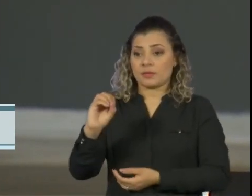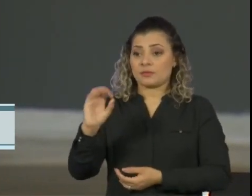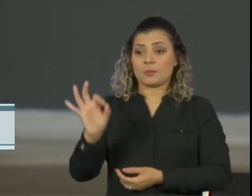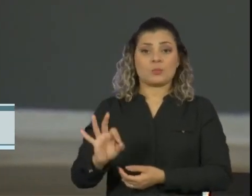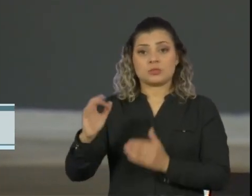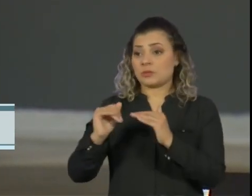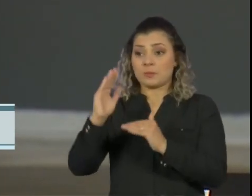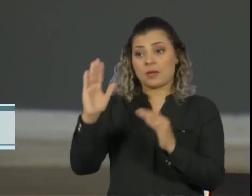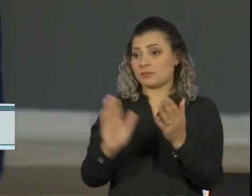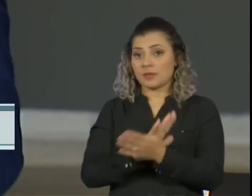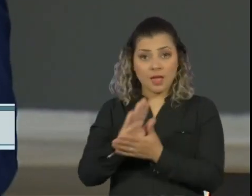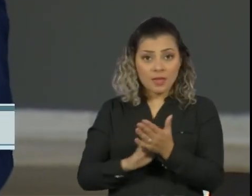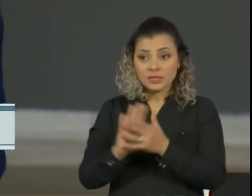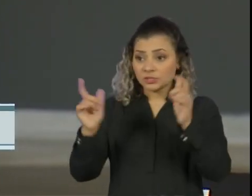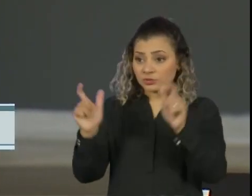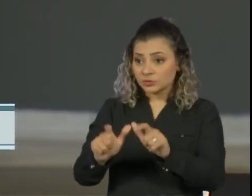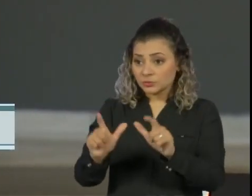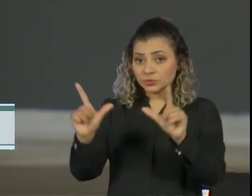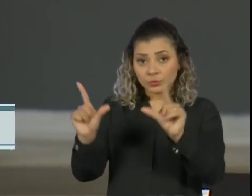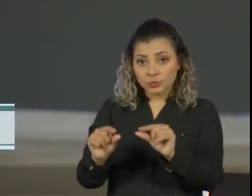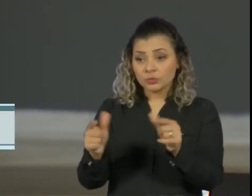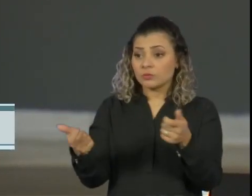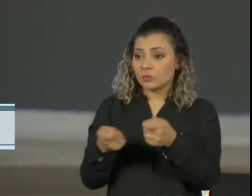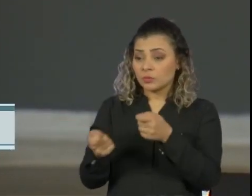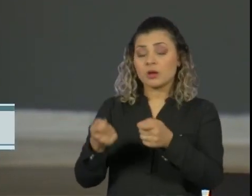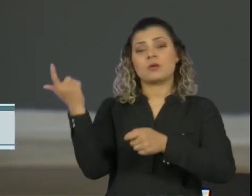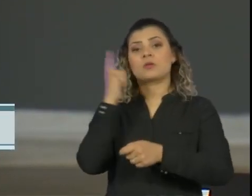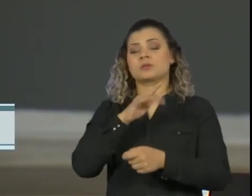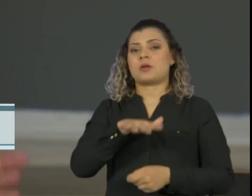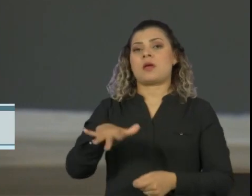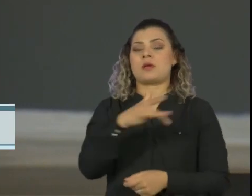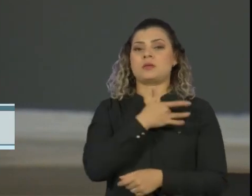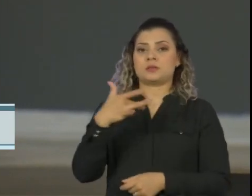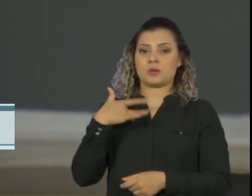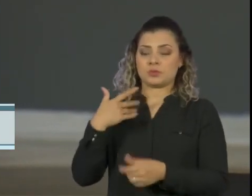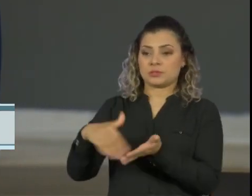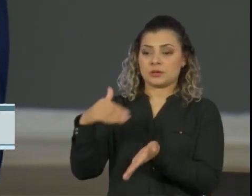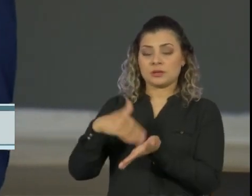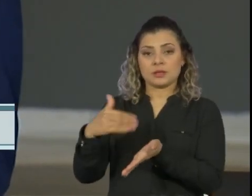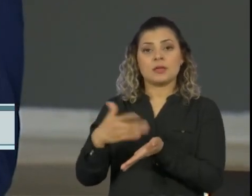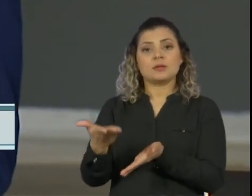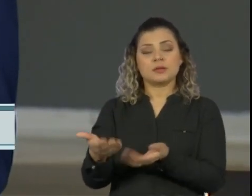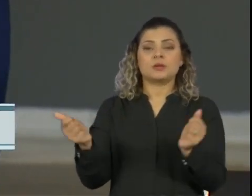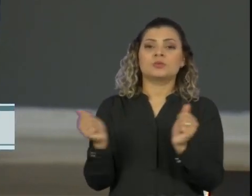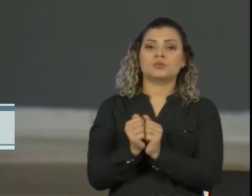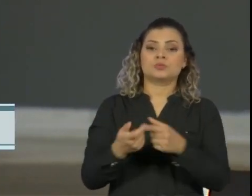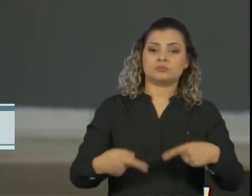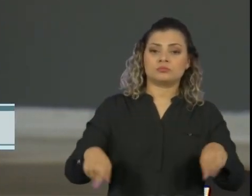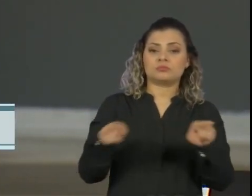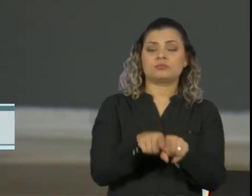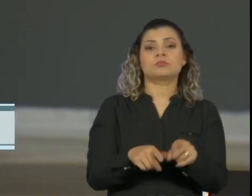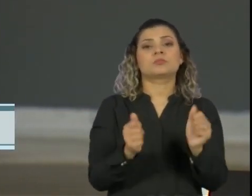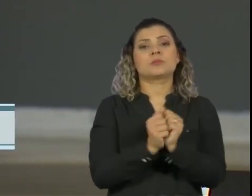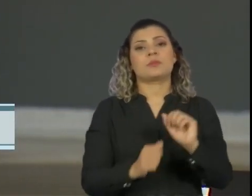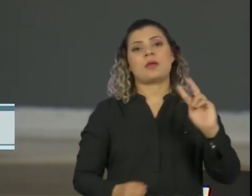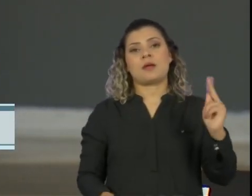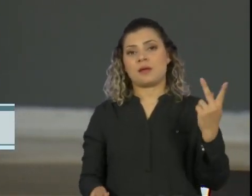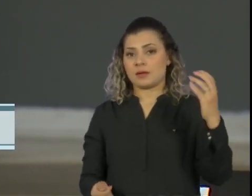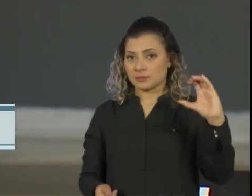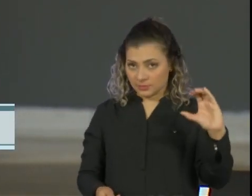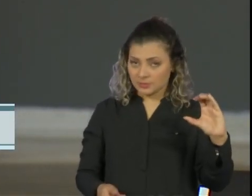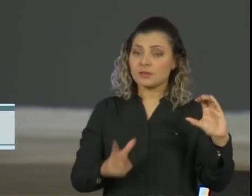80%, também uma qualificação com a sua equipe de saúde. A Secretaria de Saúde, junto com o HC, vai